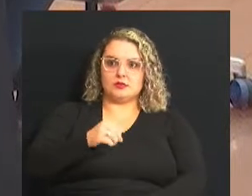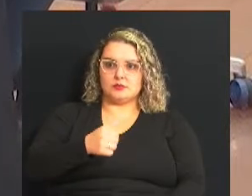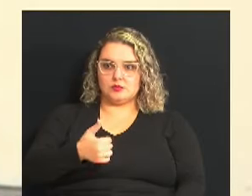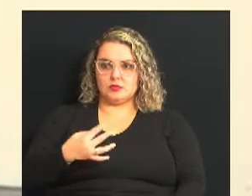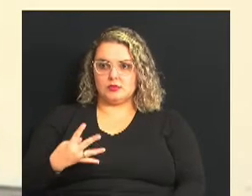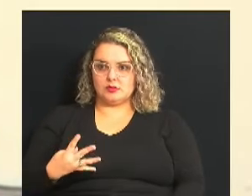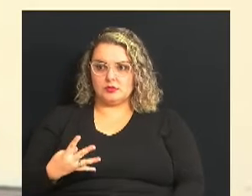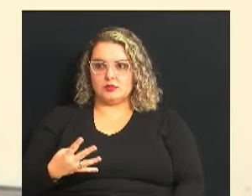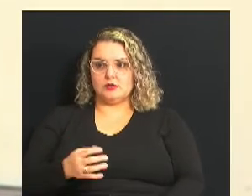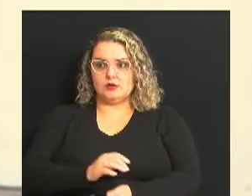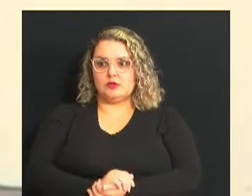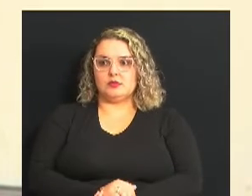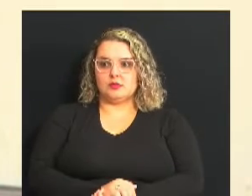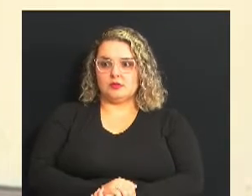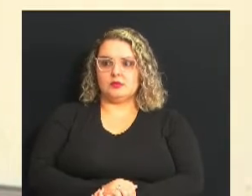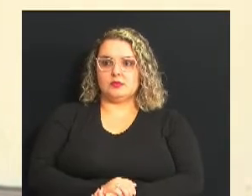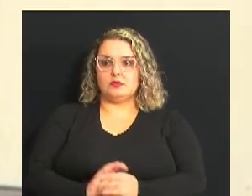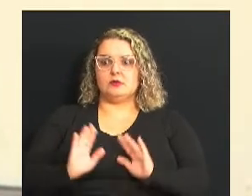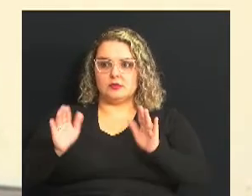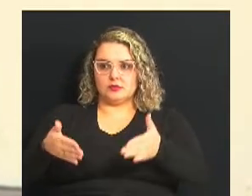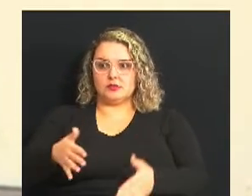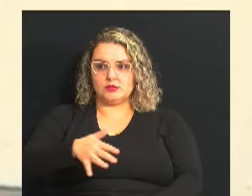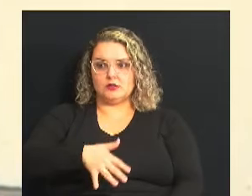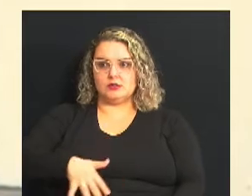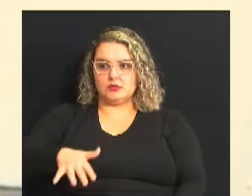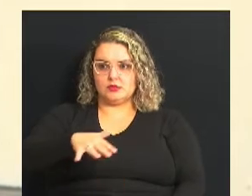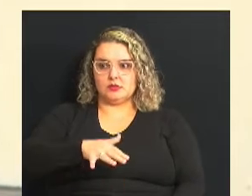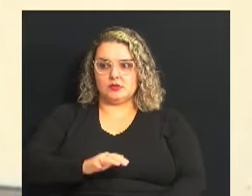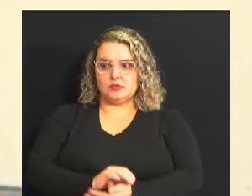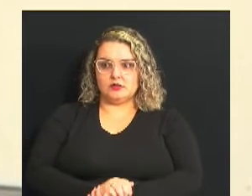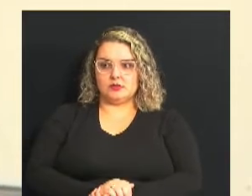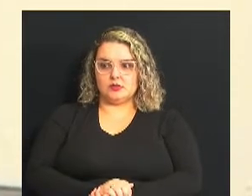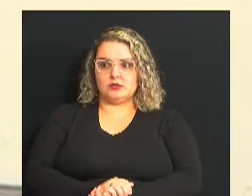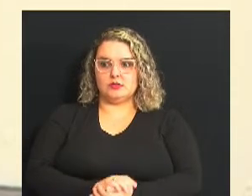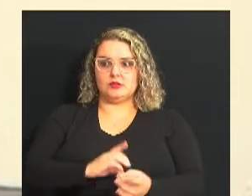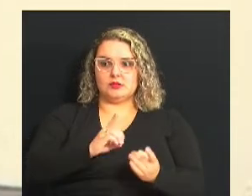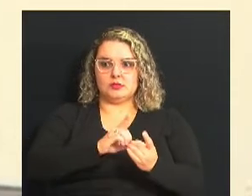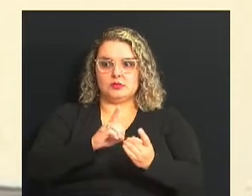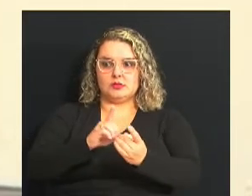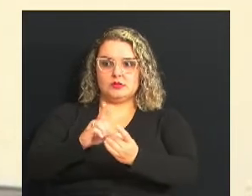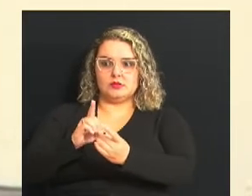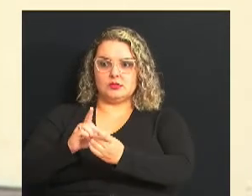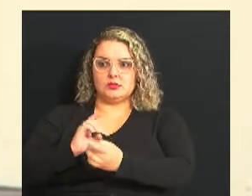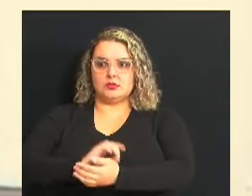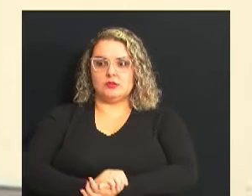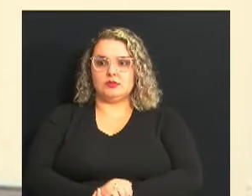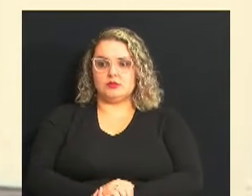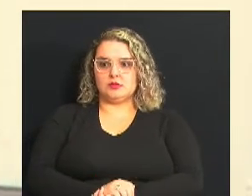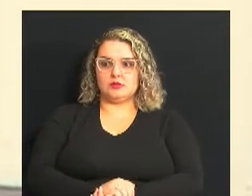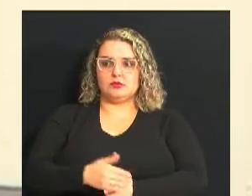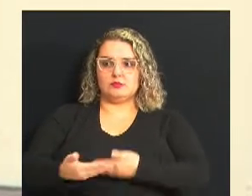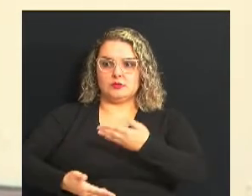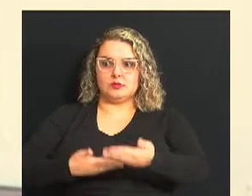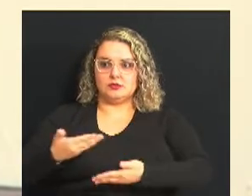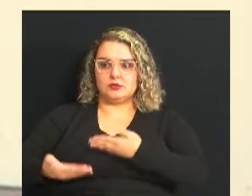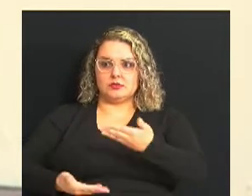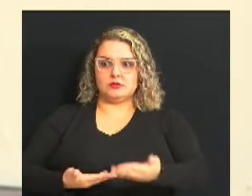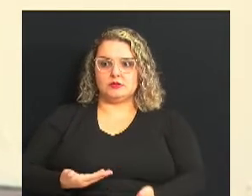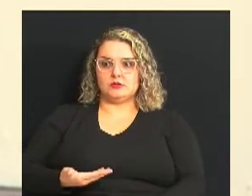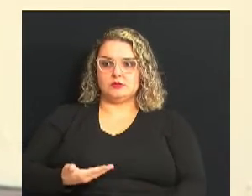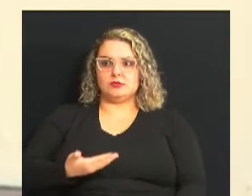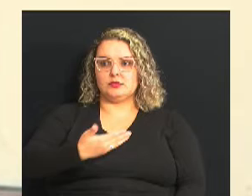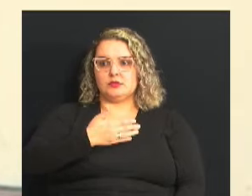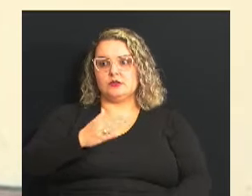e desde que eu entrei eu estou mais voltado nessa parte de suporte e atendimento, né, para os servidores da Câmara, tanto o